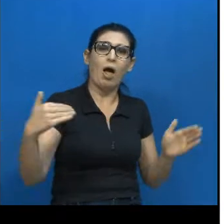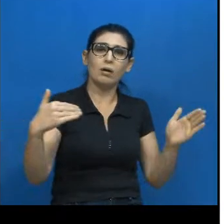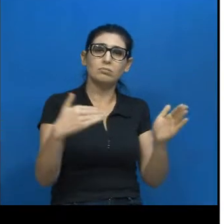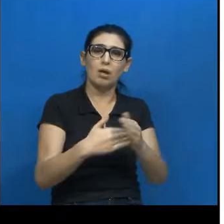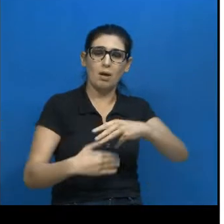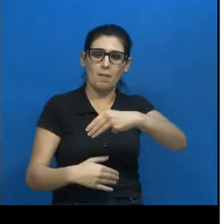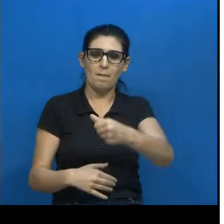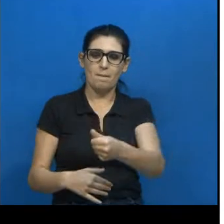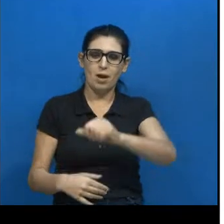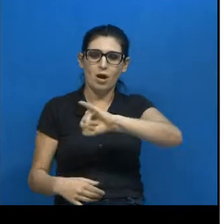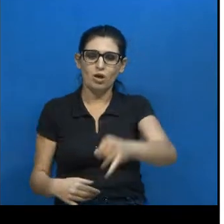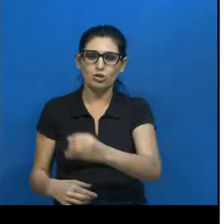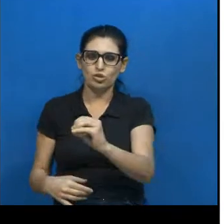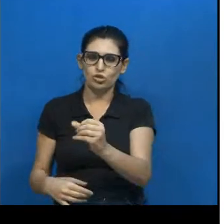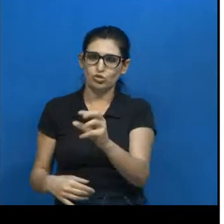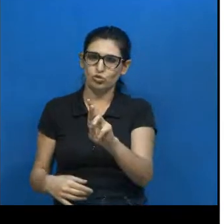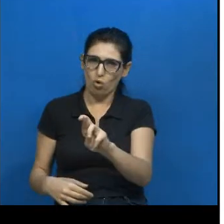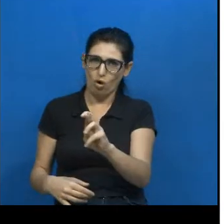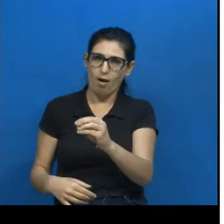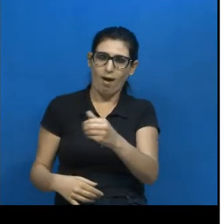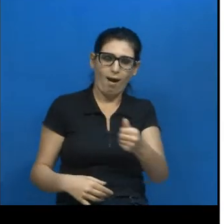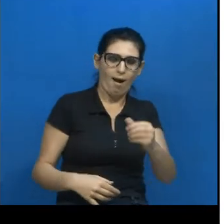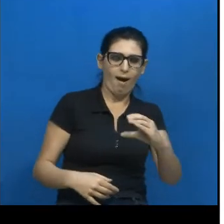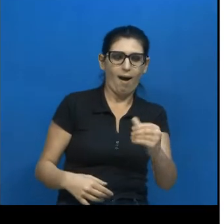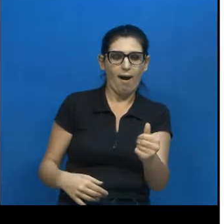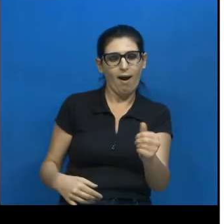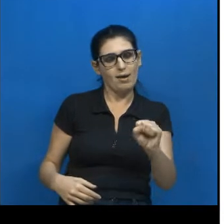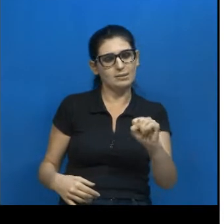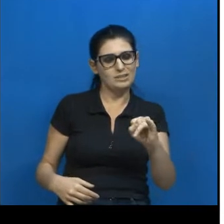aqui. Aqui na beira do Paraíba.